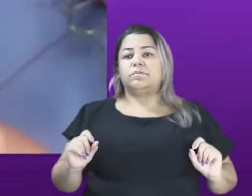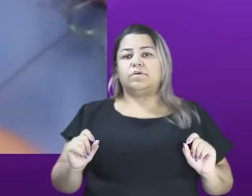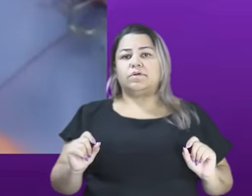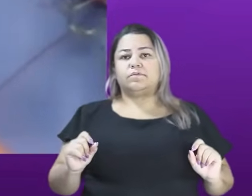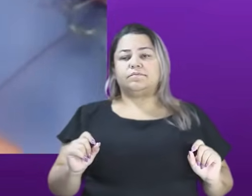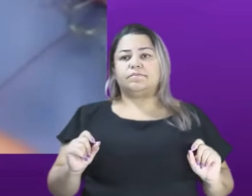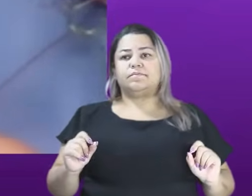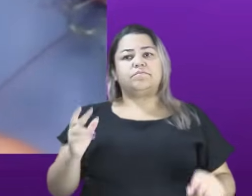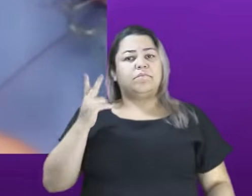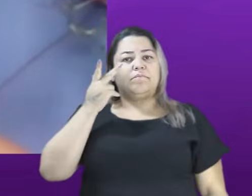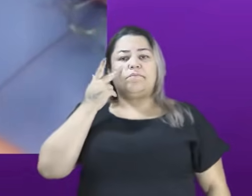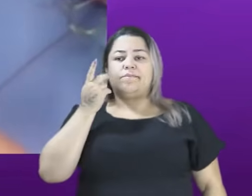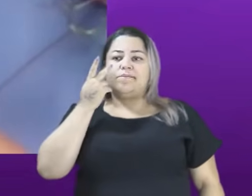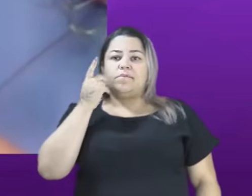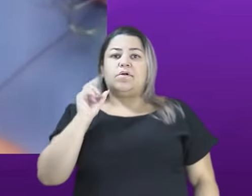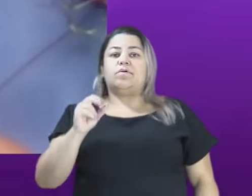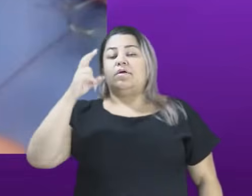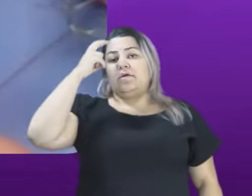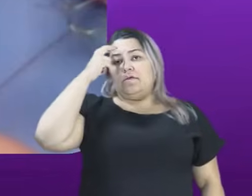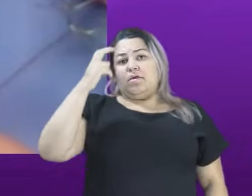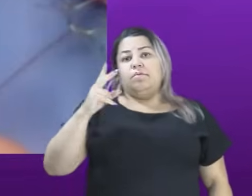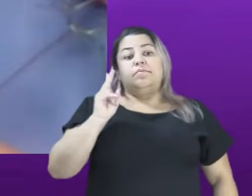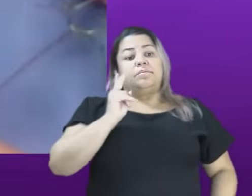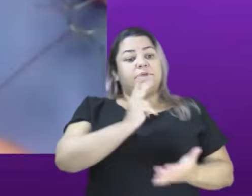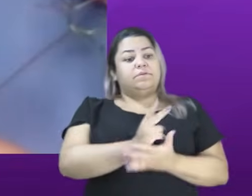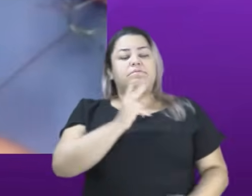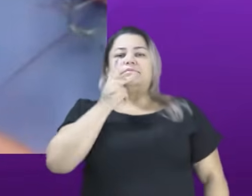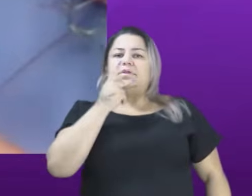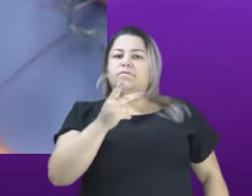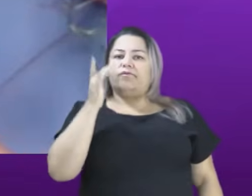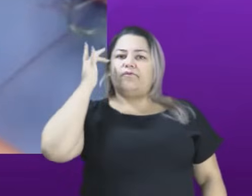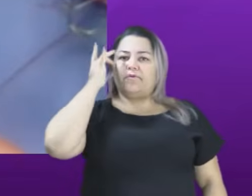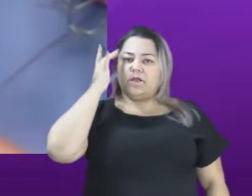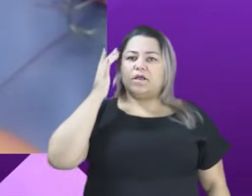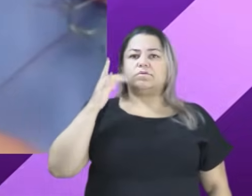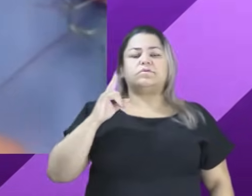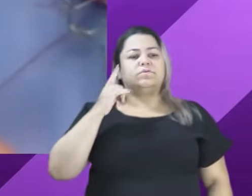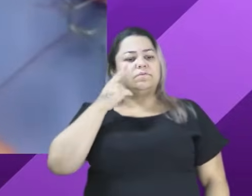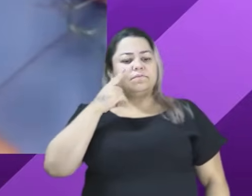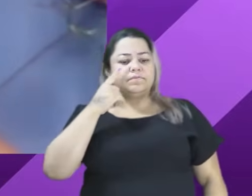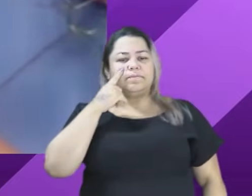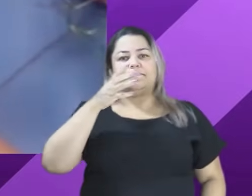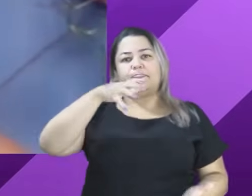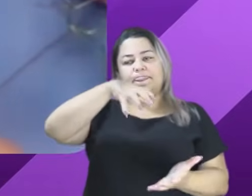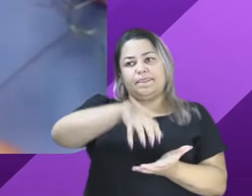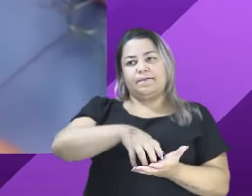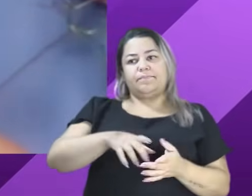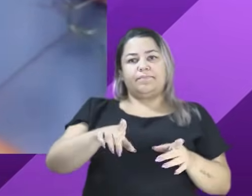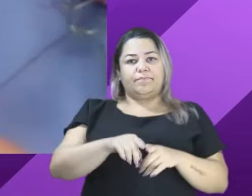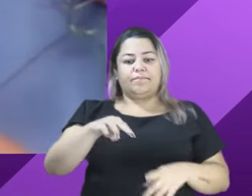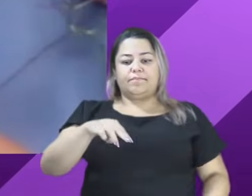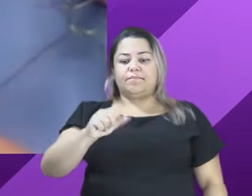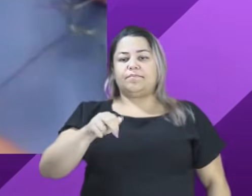muito comum, né, cultural mesmo falando. E isso é muito fácil de observar também em territórios como esse aqui que eu vivo, que é o